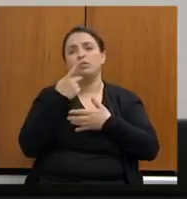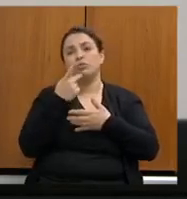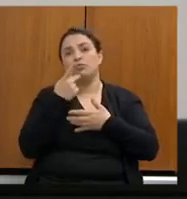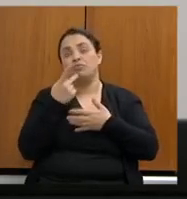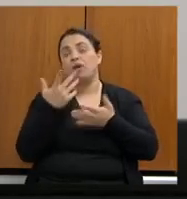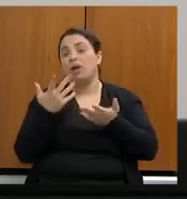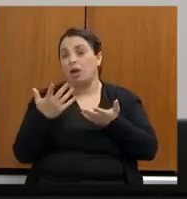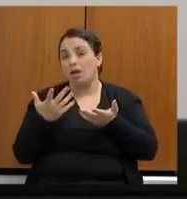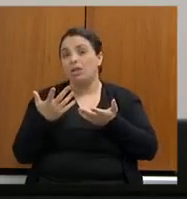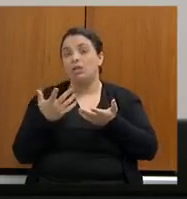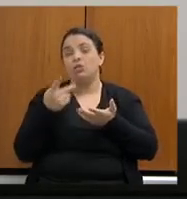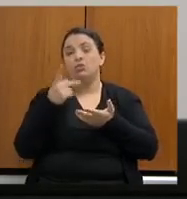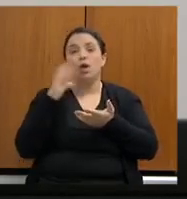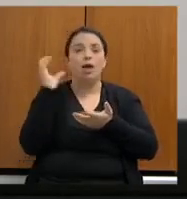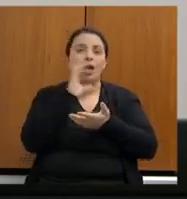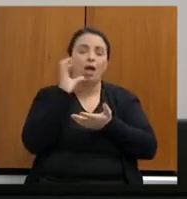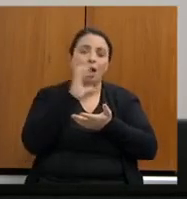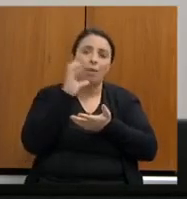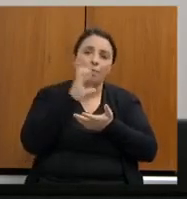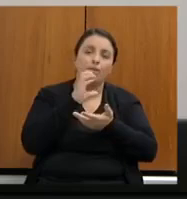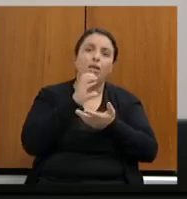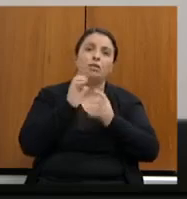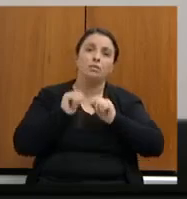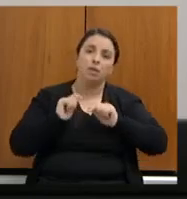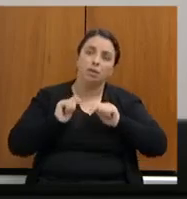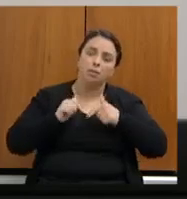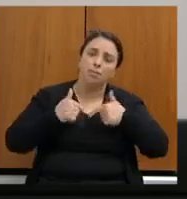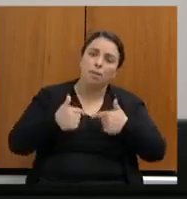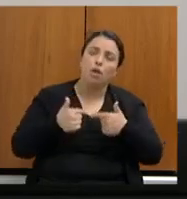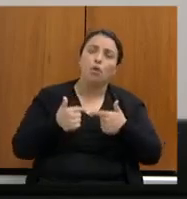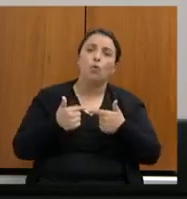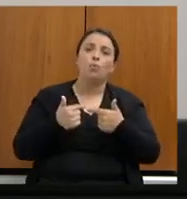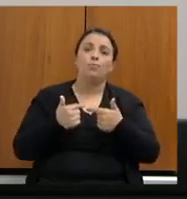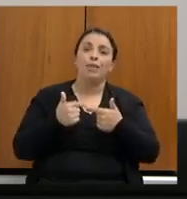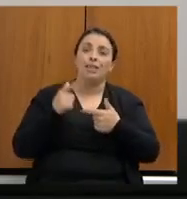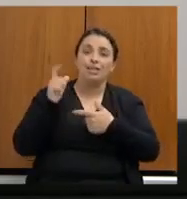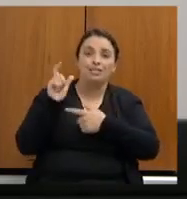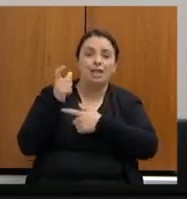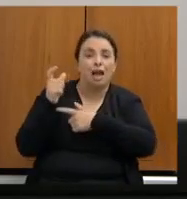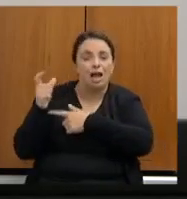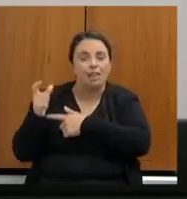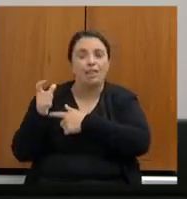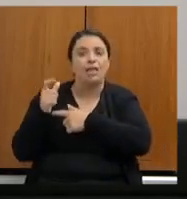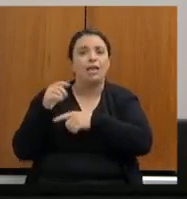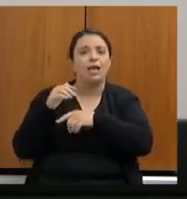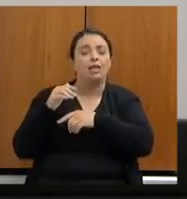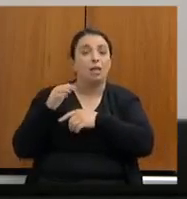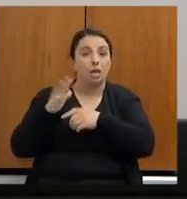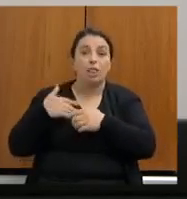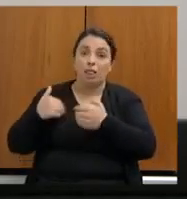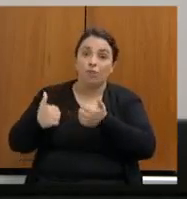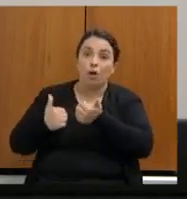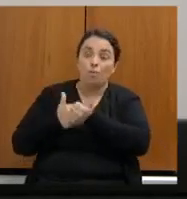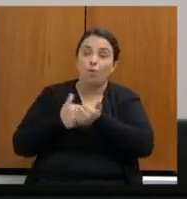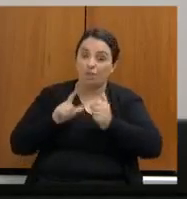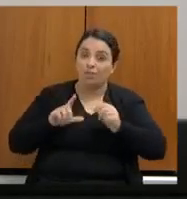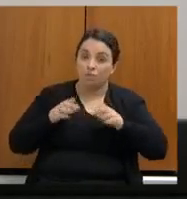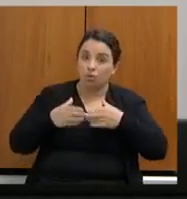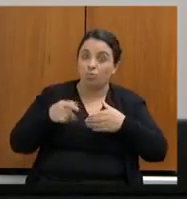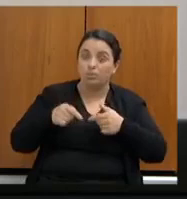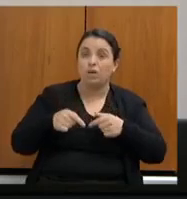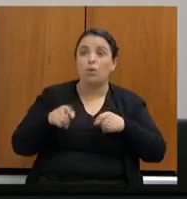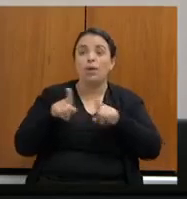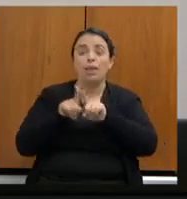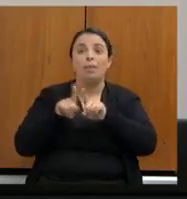e agilidade que o show empenhou na edição das carteiras com apoio desta condição inclusive e também do